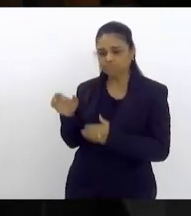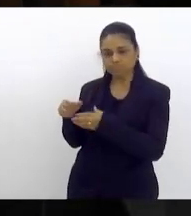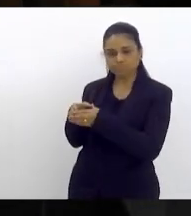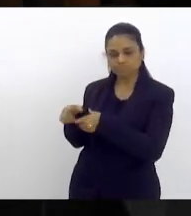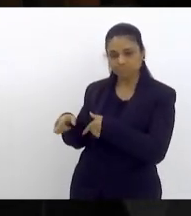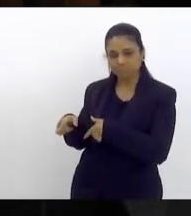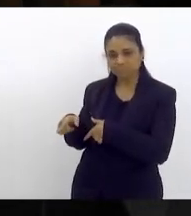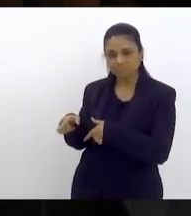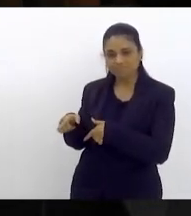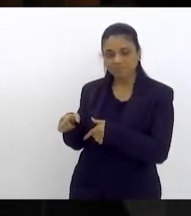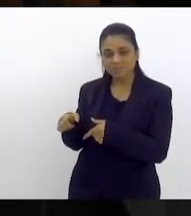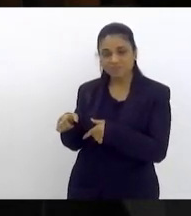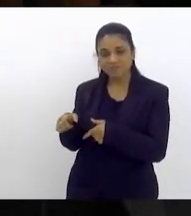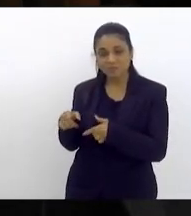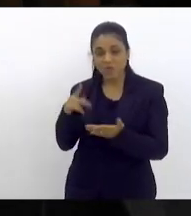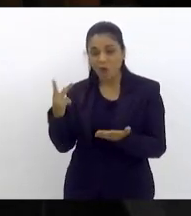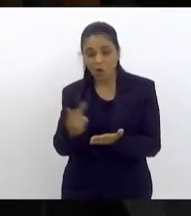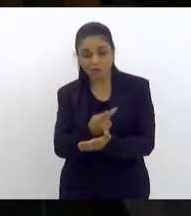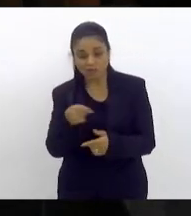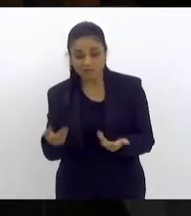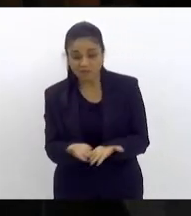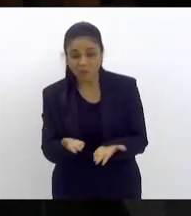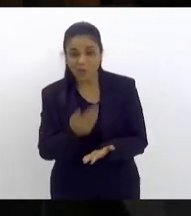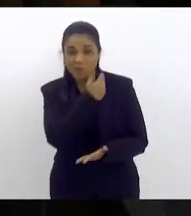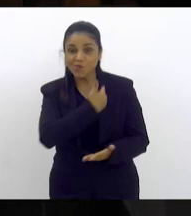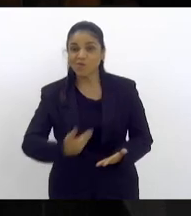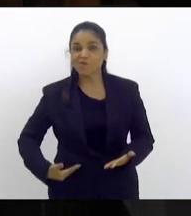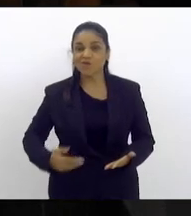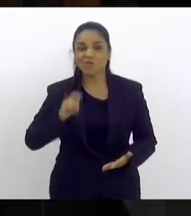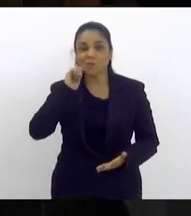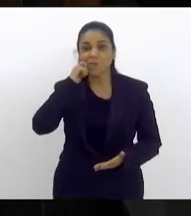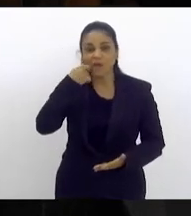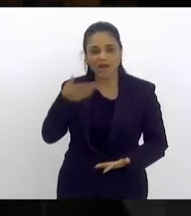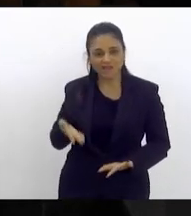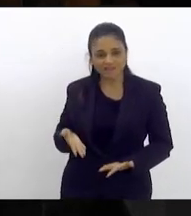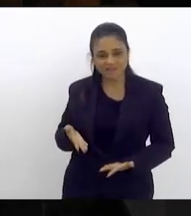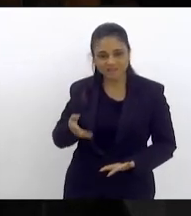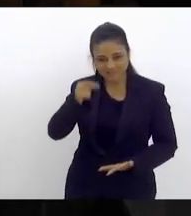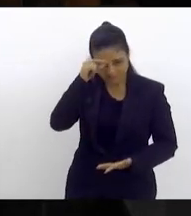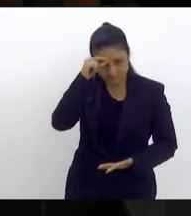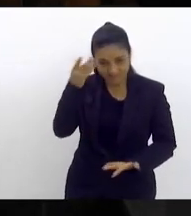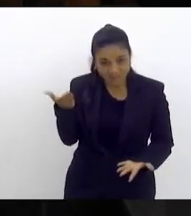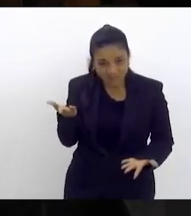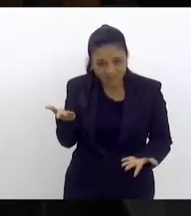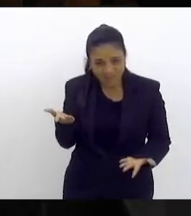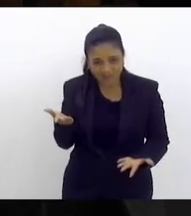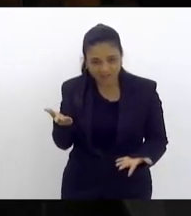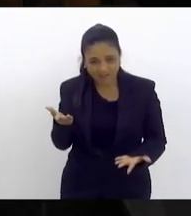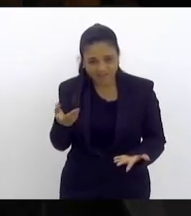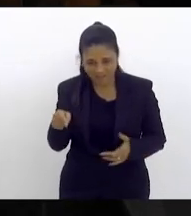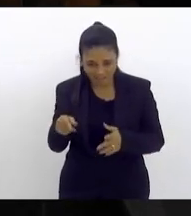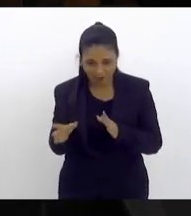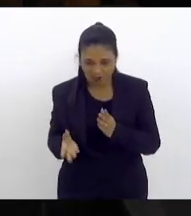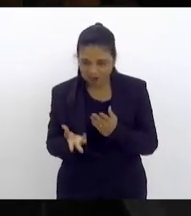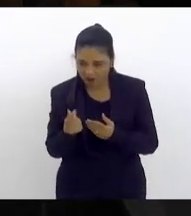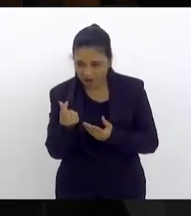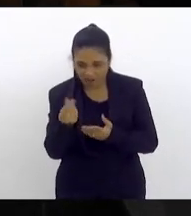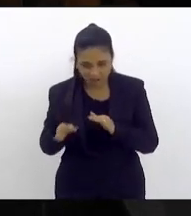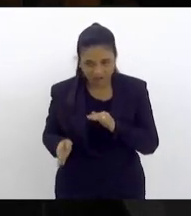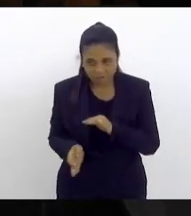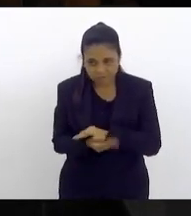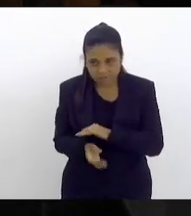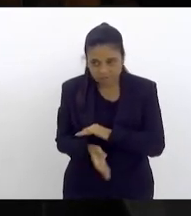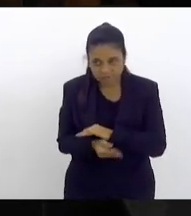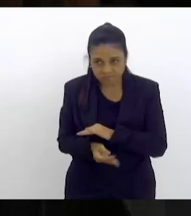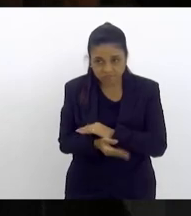do que tá acontecendo no governo Eduardo do pai se eles não falam por que será será que alguma boquinha que eles estão recebendo da Prefeitura do Rio de